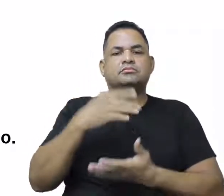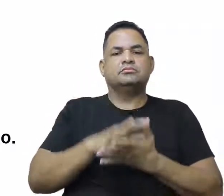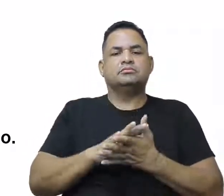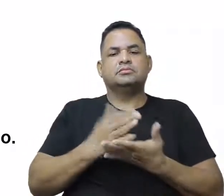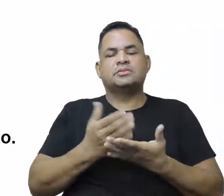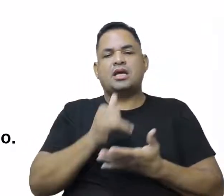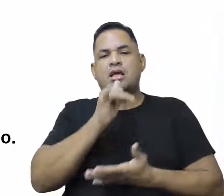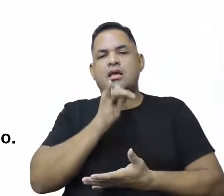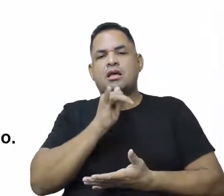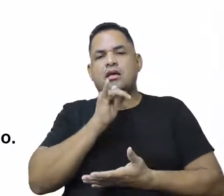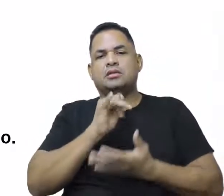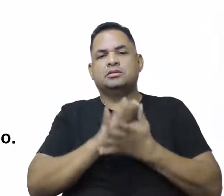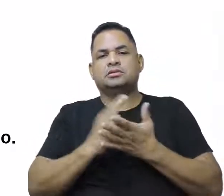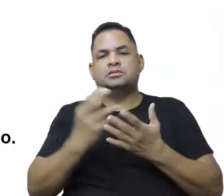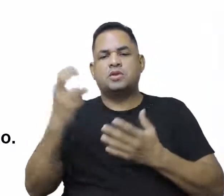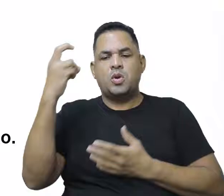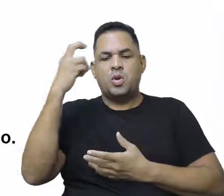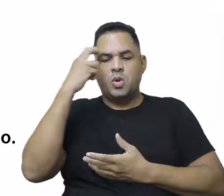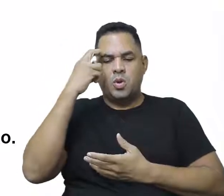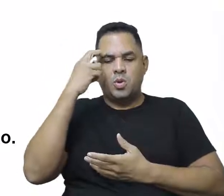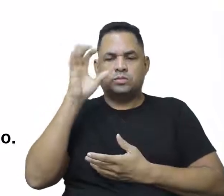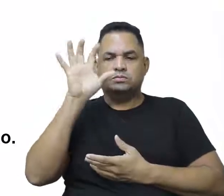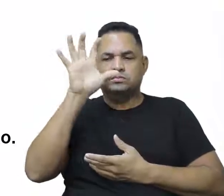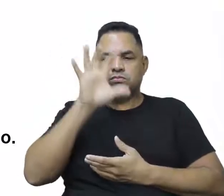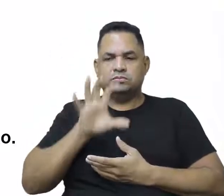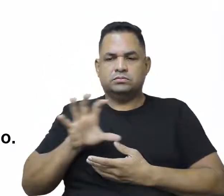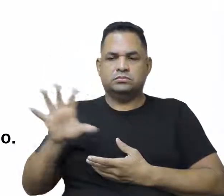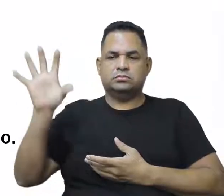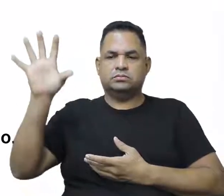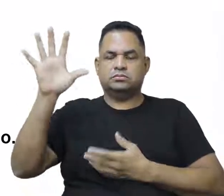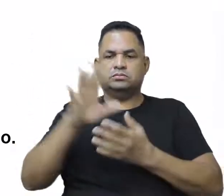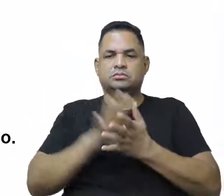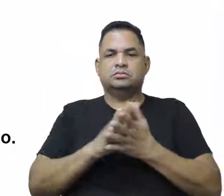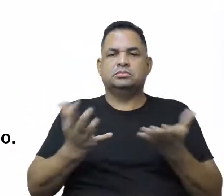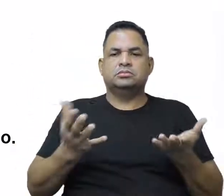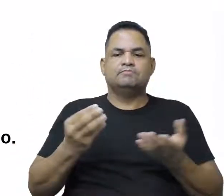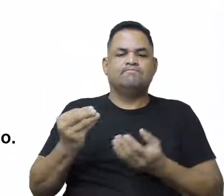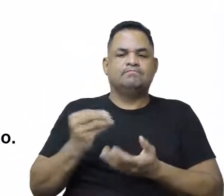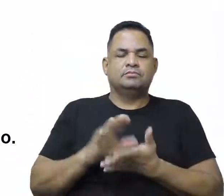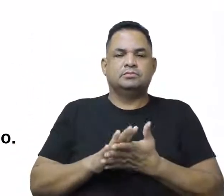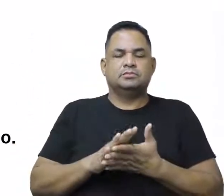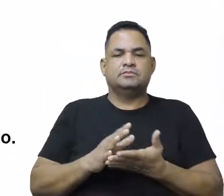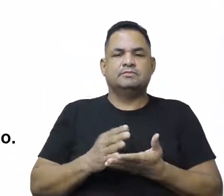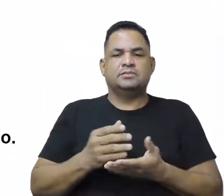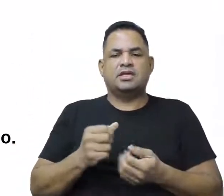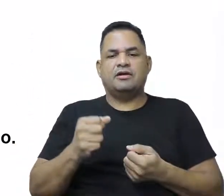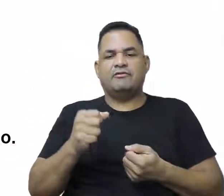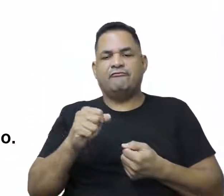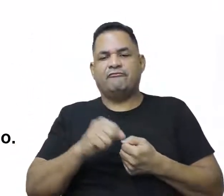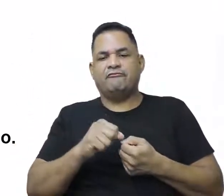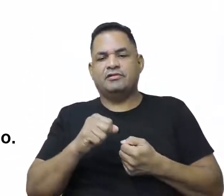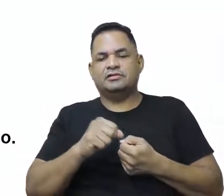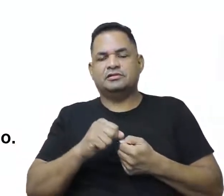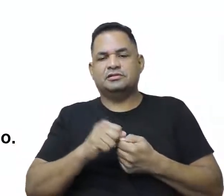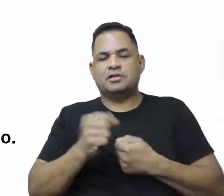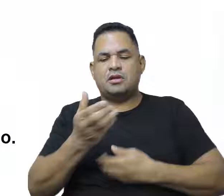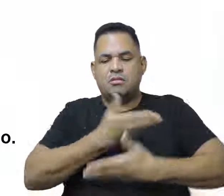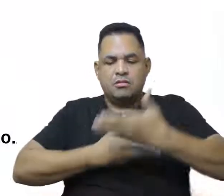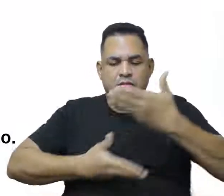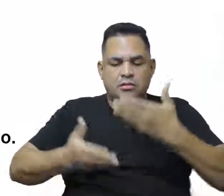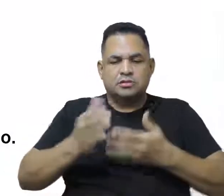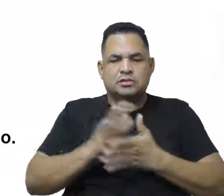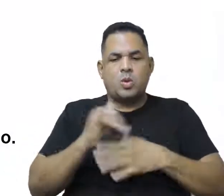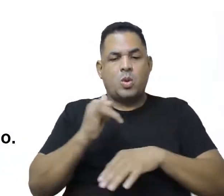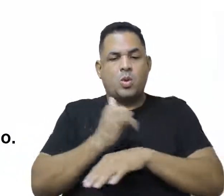alguns exemplos sobre a cultura da região de vocês aí, tentar fazer uma interaçãozinha ali no nosso canal,